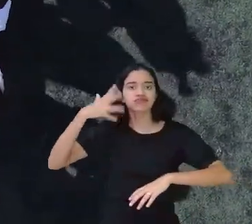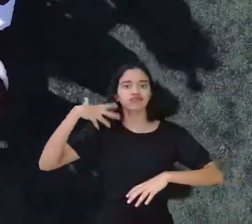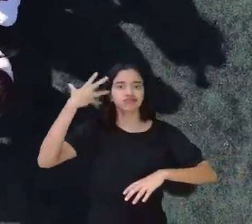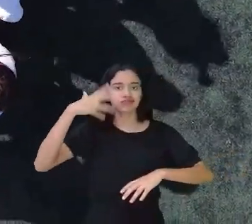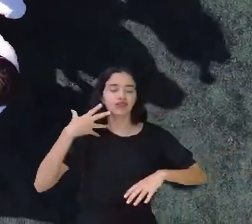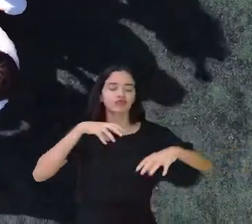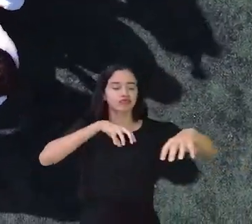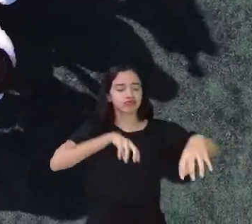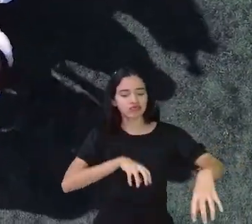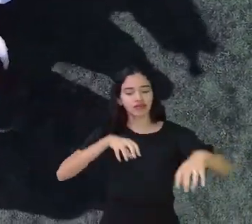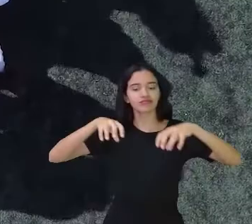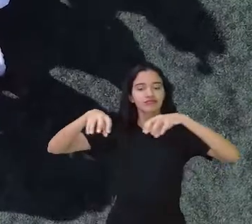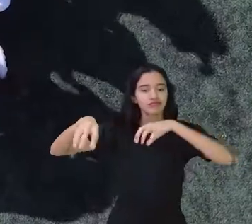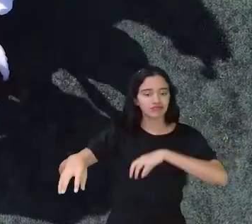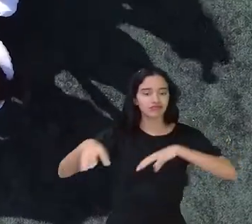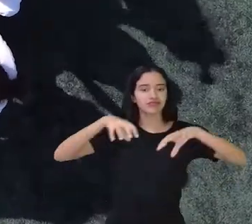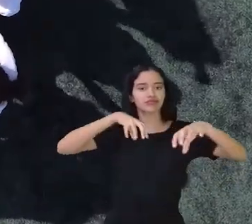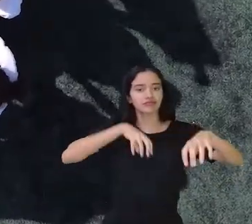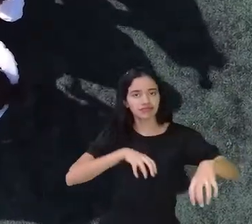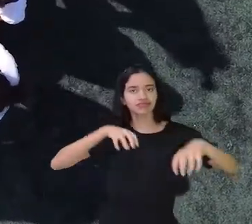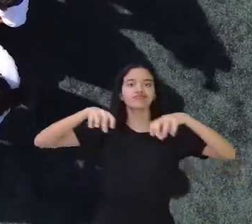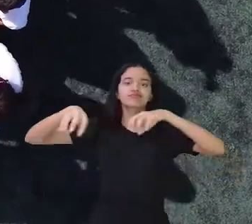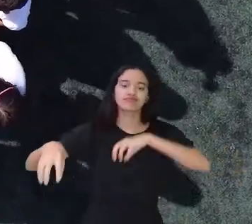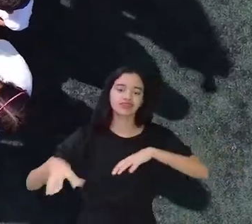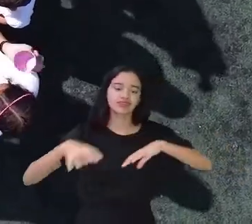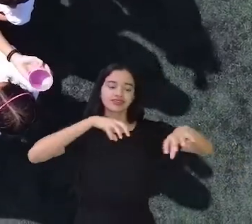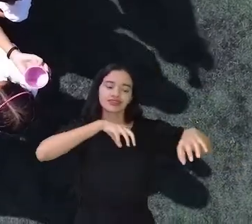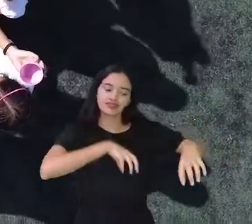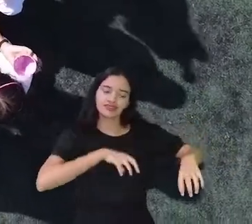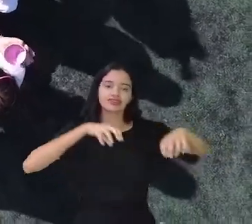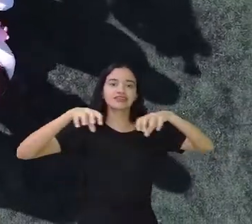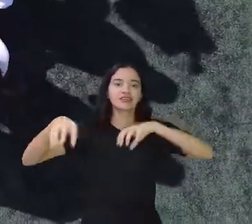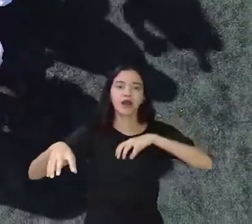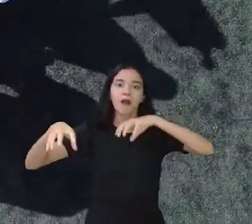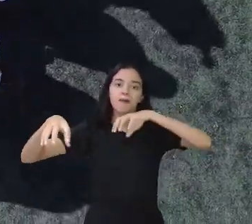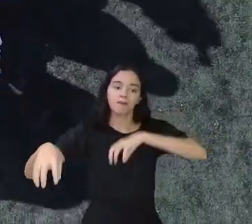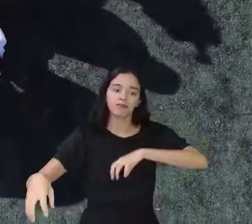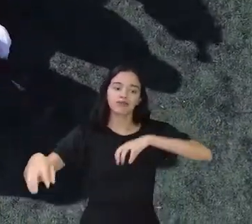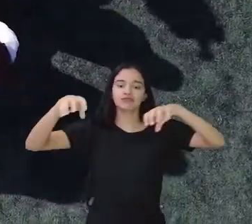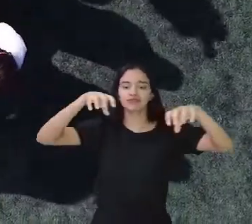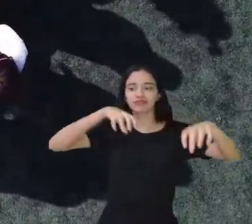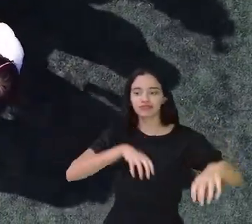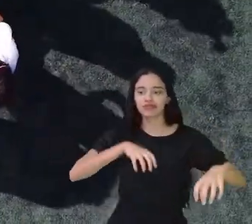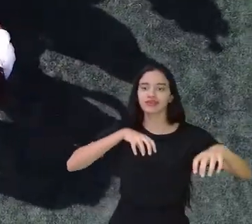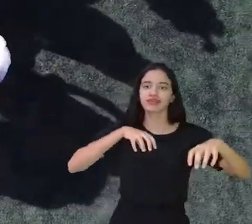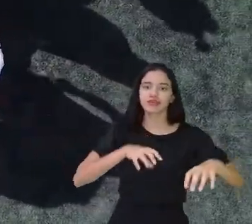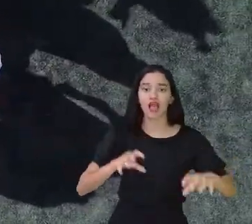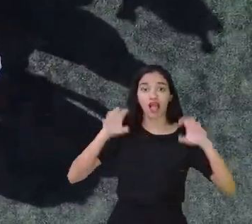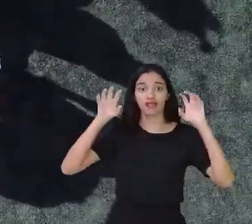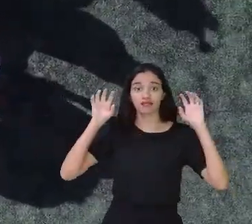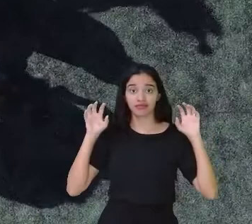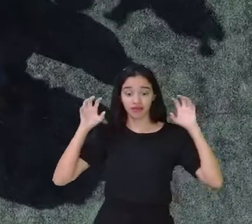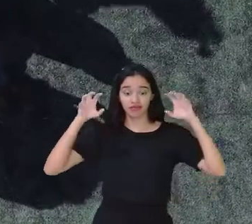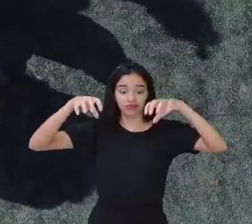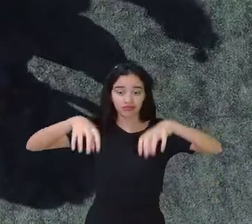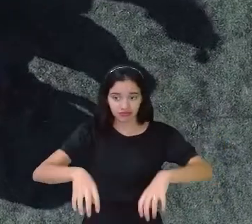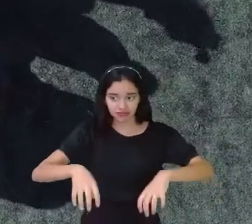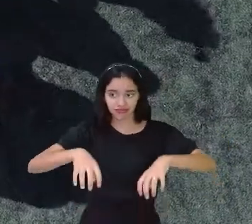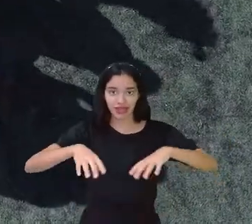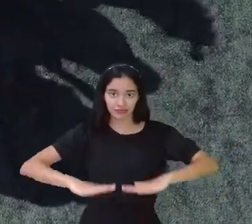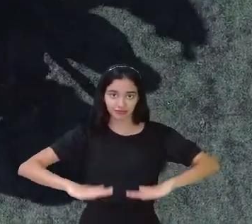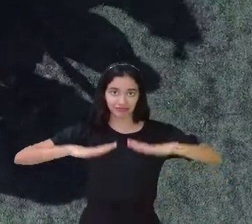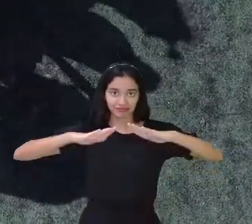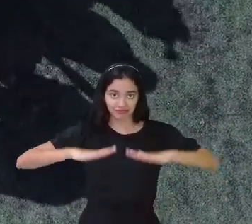Jó jogavam caxangá. Tira! Tira, bota, deixa